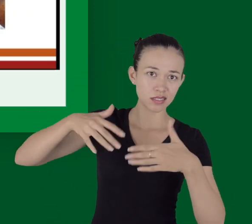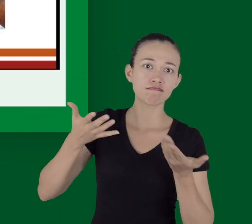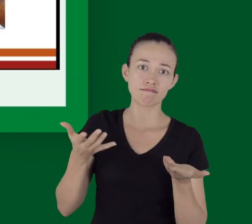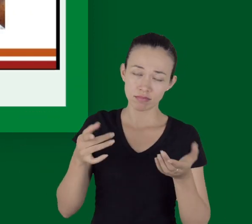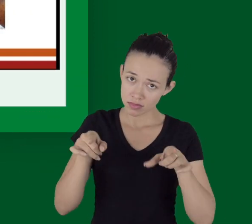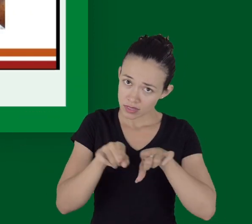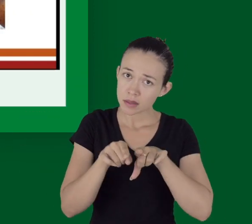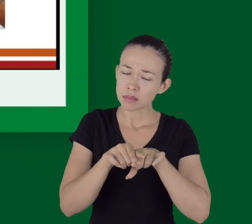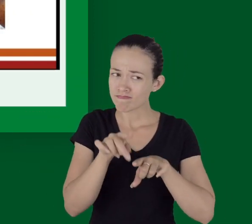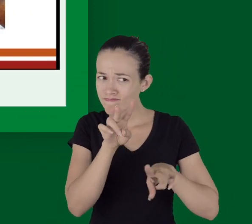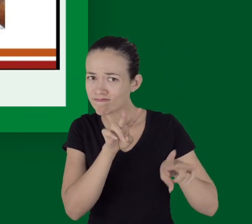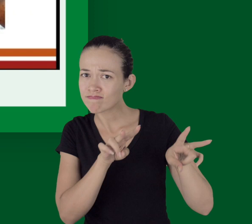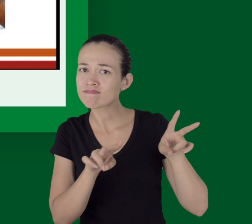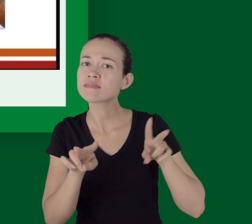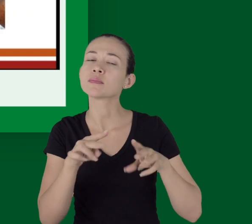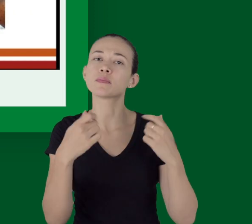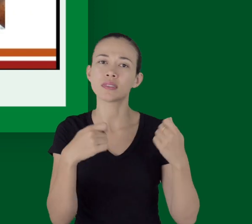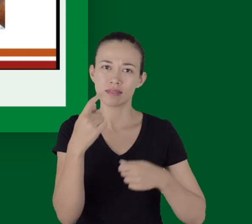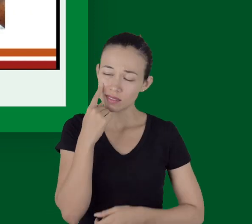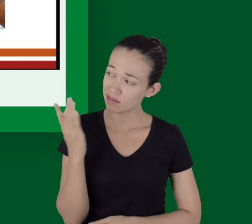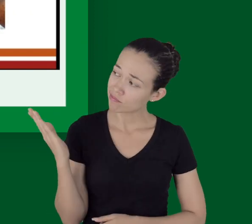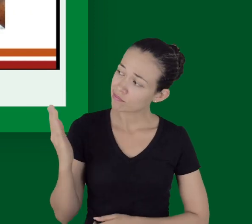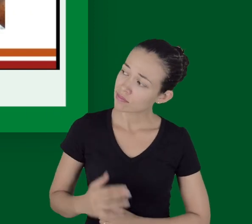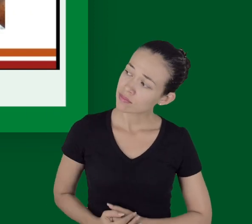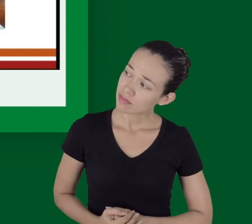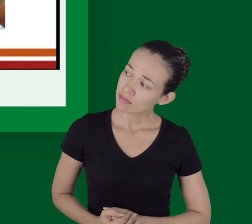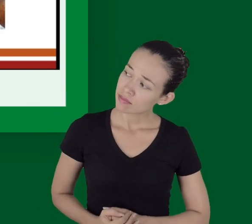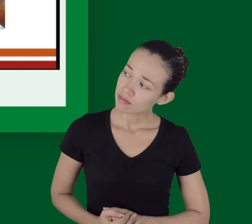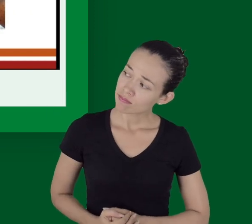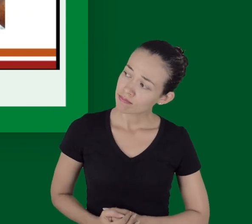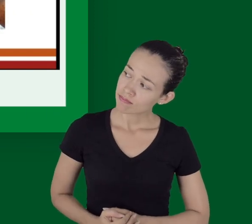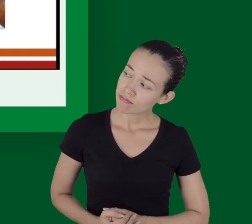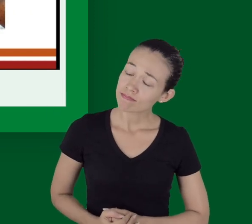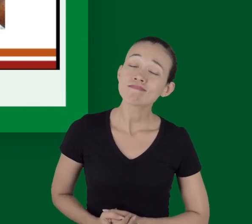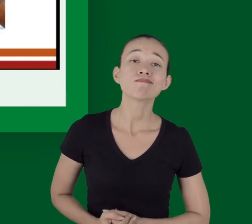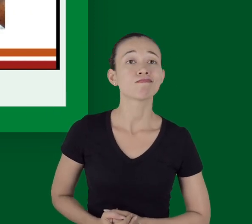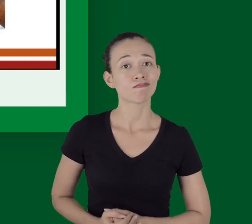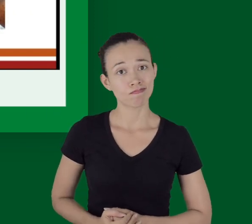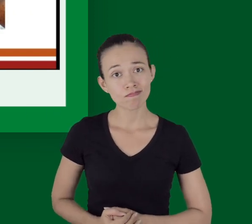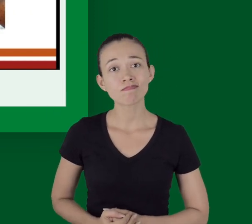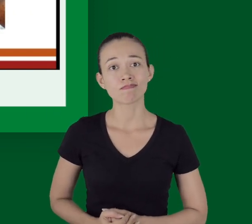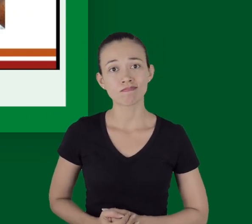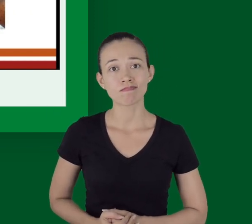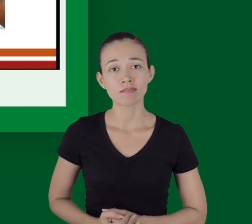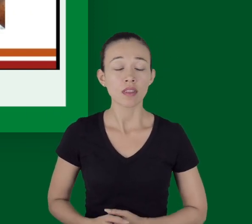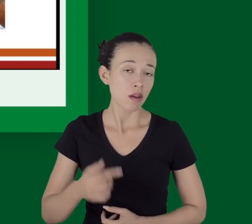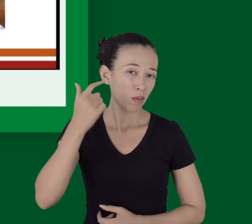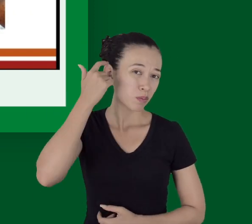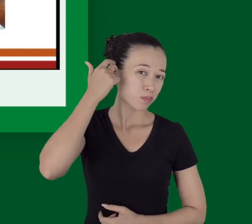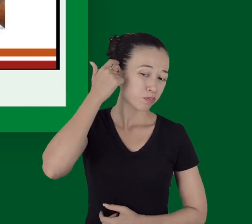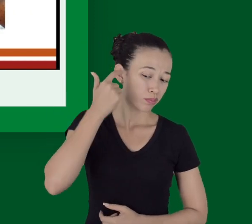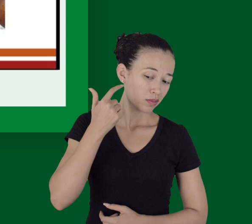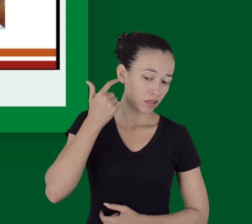lacerações, é fundamento que já falamos aqui, e os sangramentos. Esse foco aí, com sangue escorrendo do pavilhão auricular,